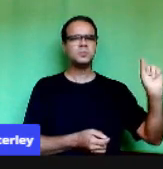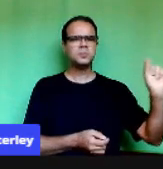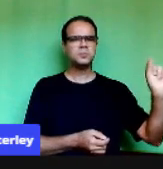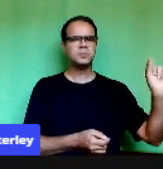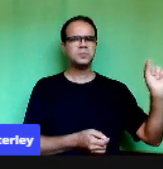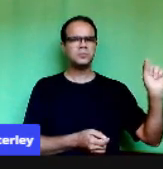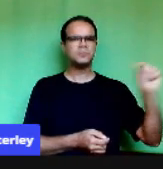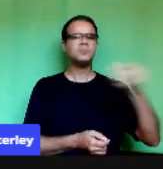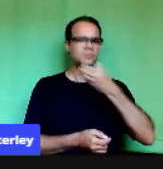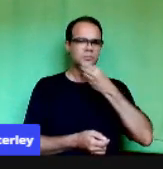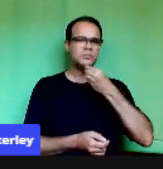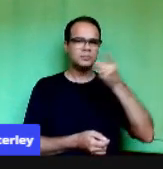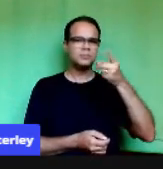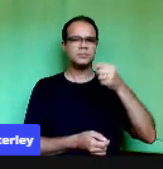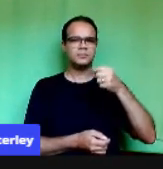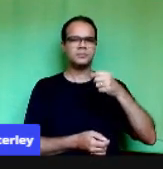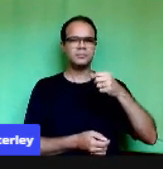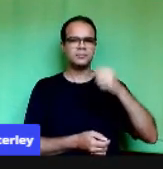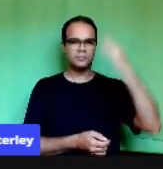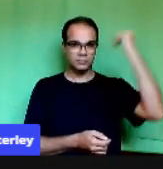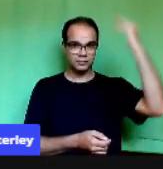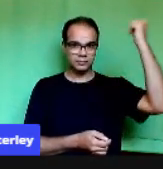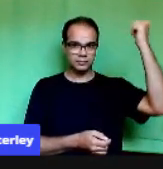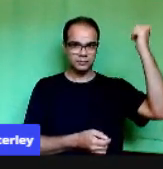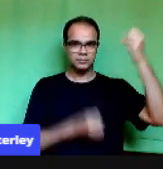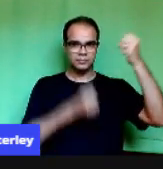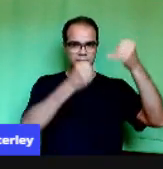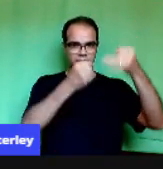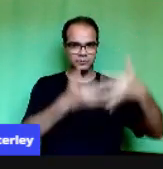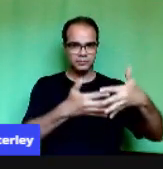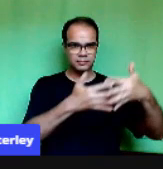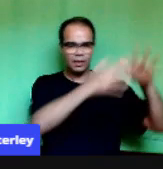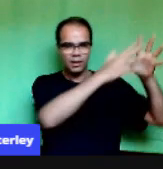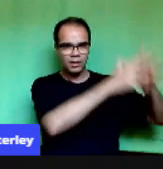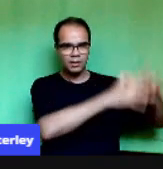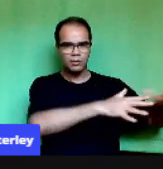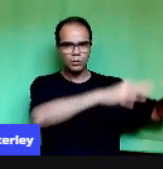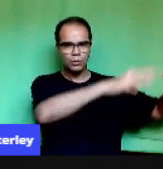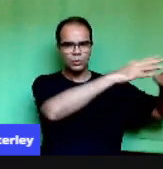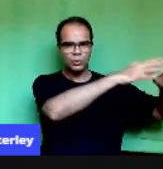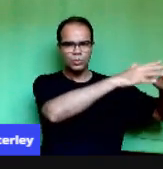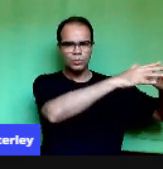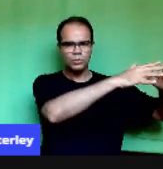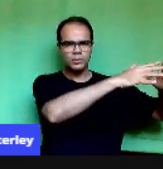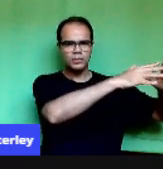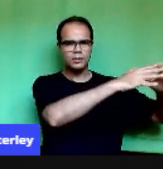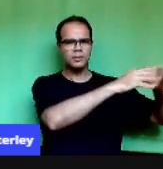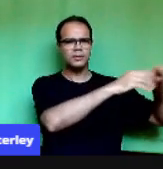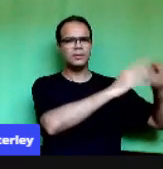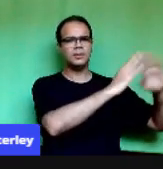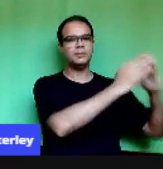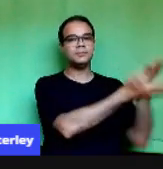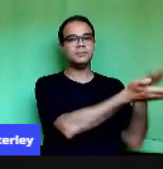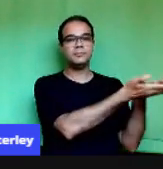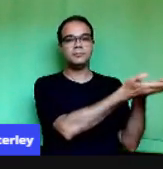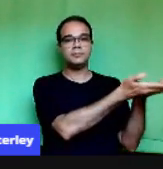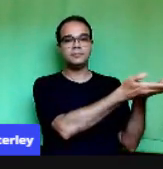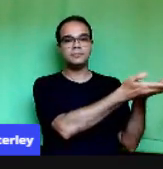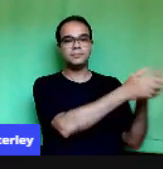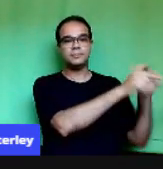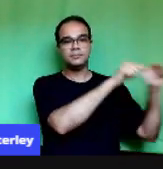né, dessas pessoas que estão localizadas na zona rural. Então, vamos